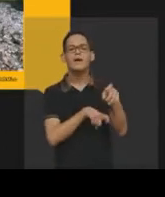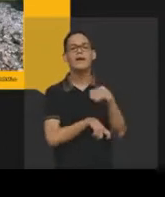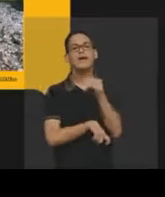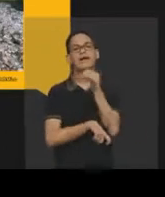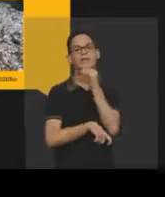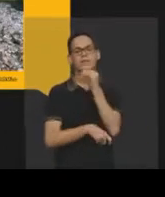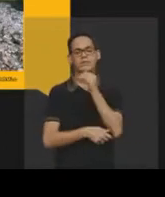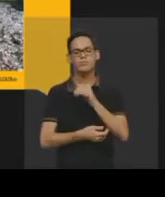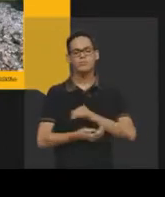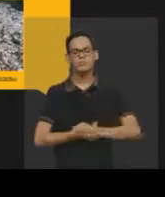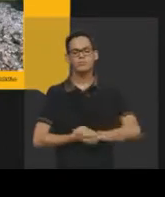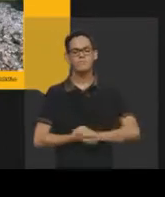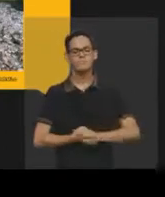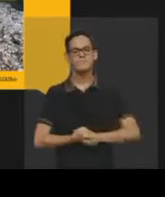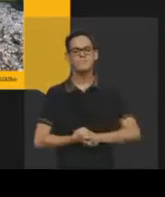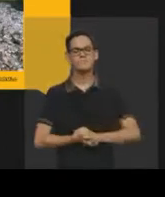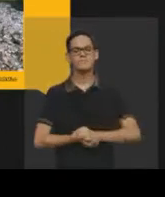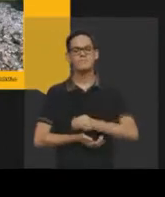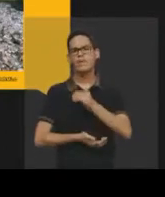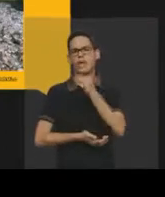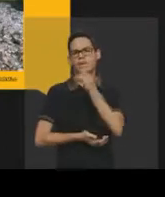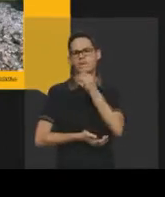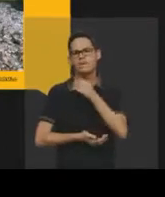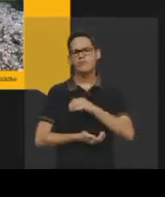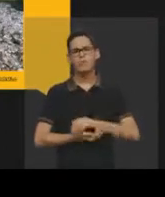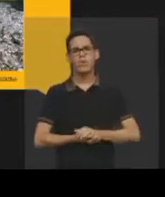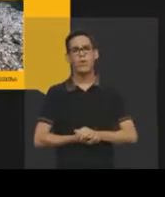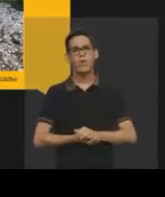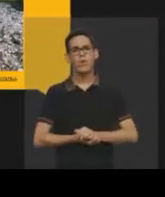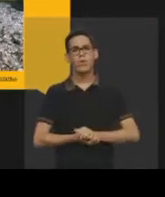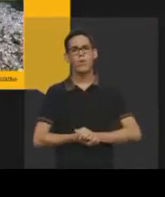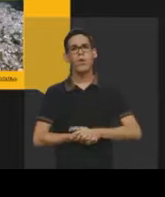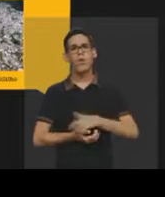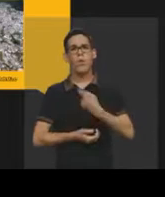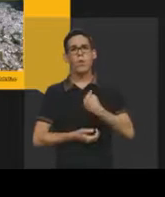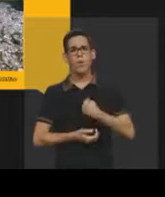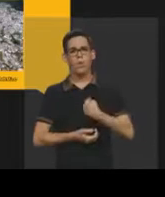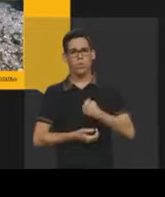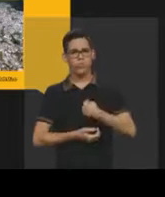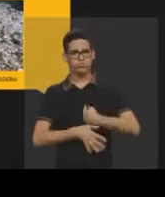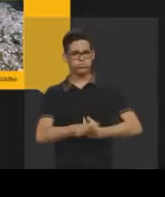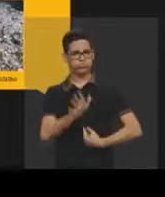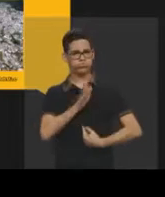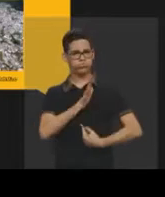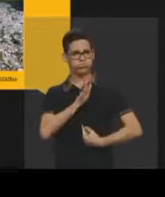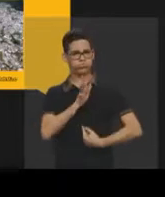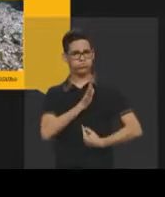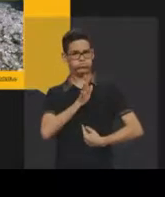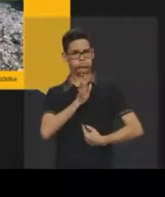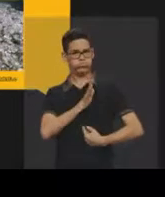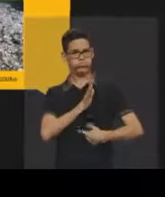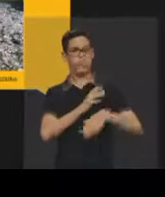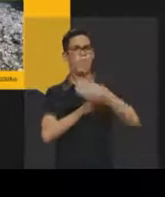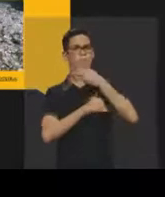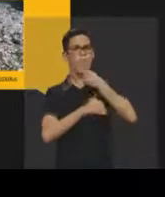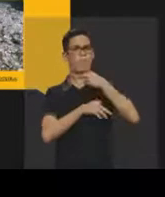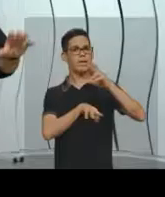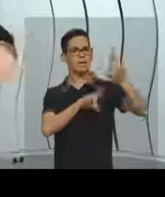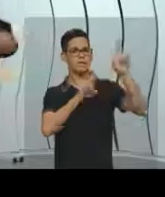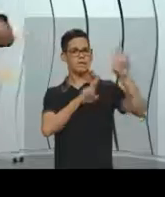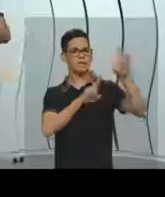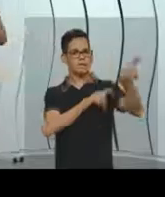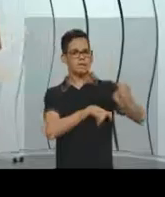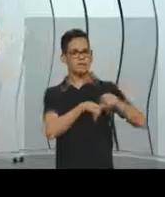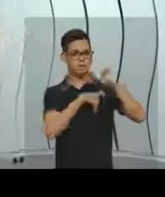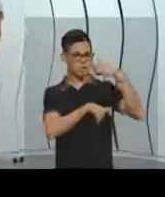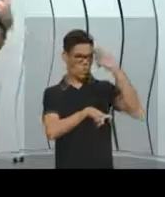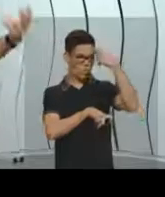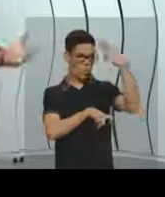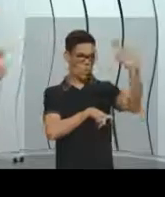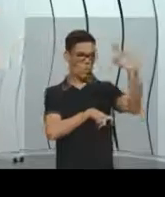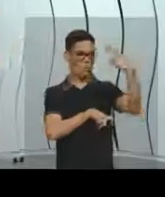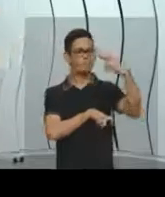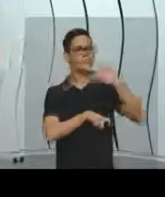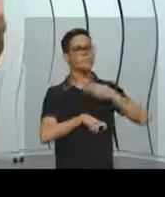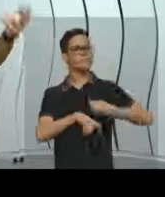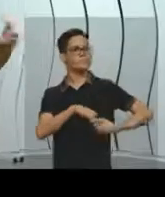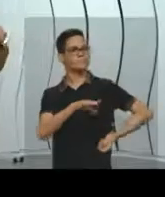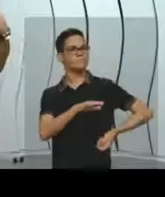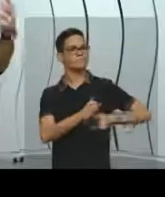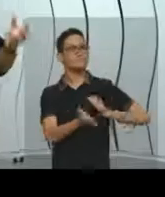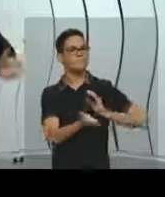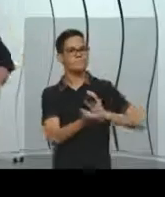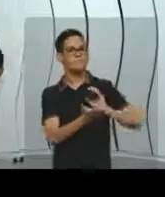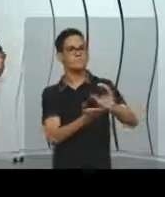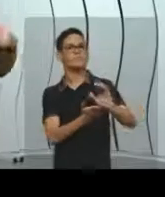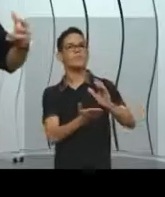exemplos. Um produtor rural com maior capacidade de investimento vai modernizar a